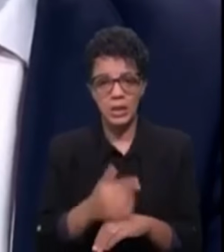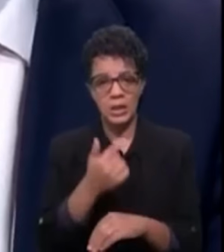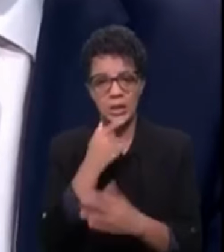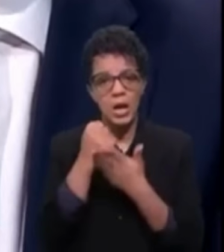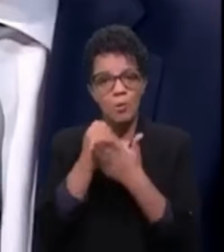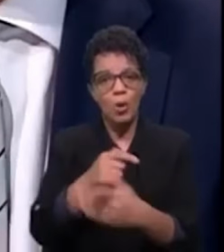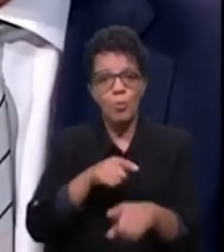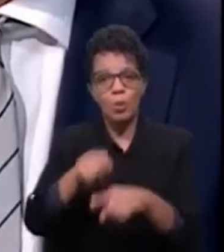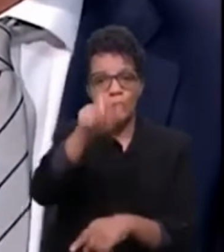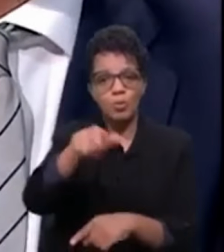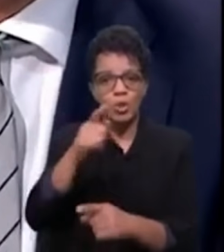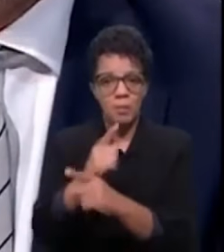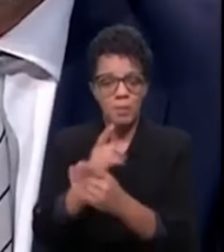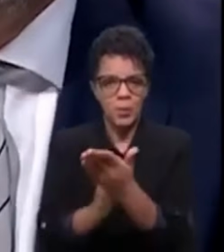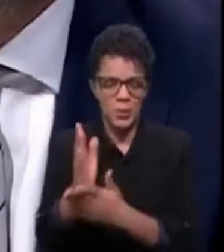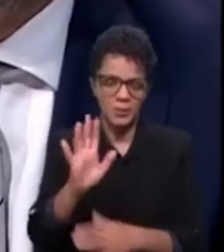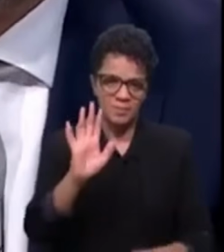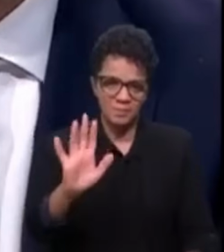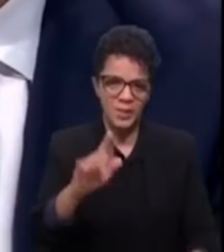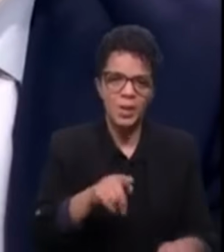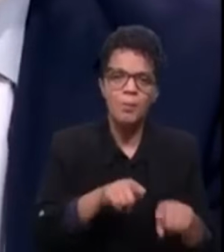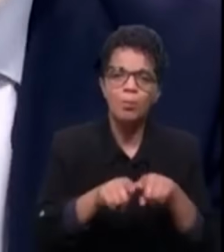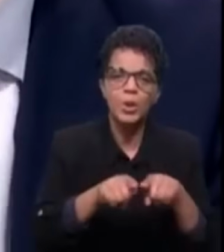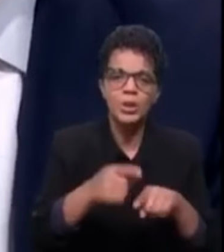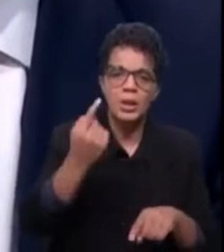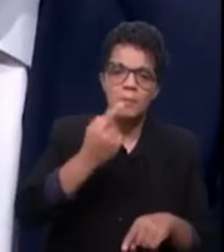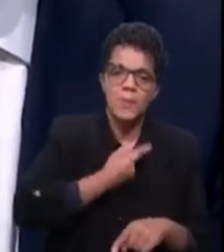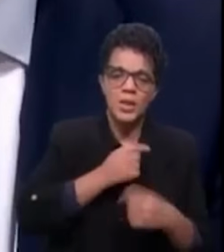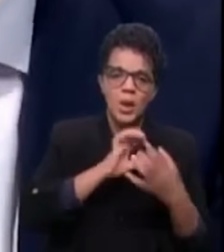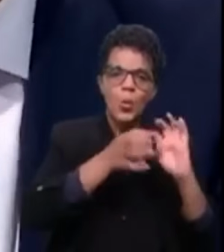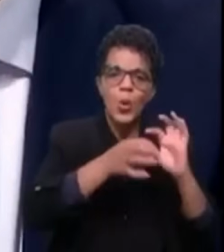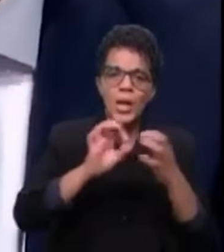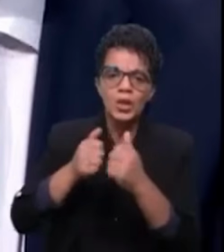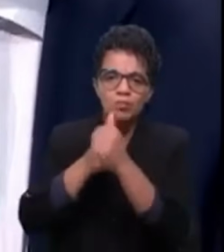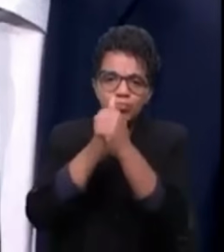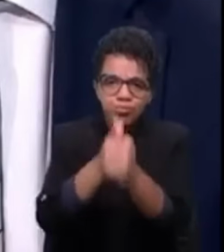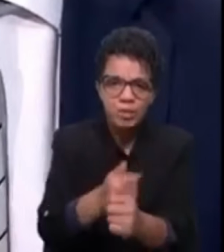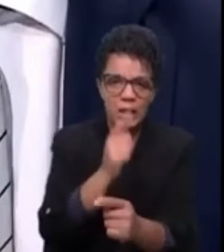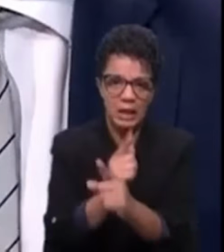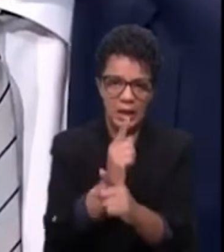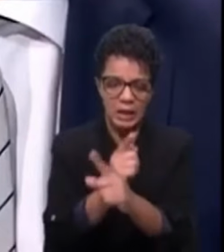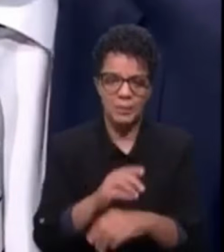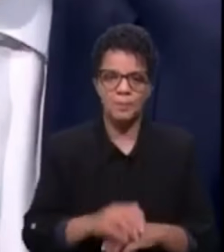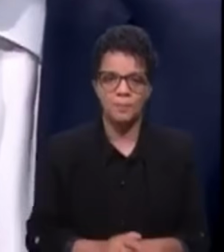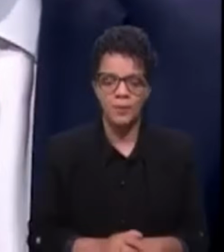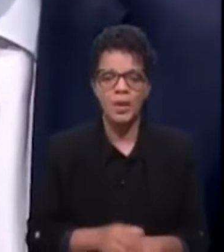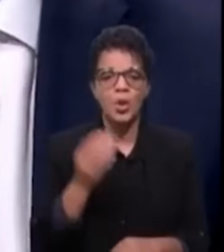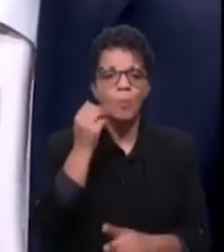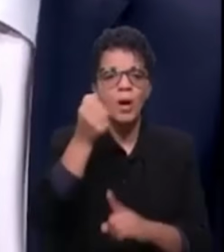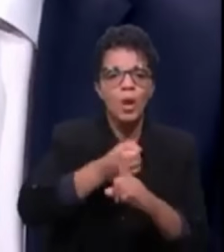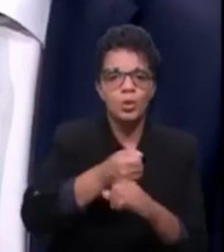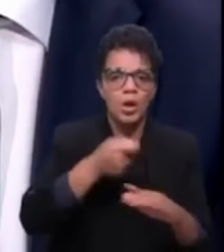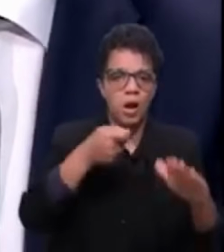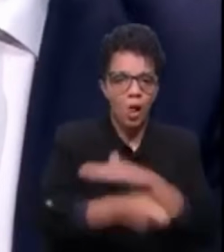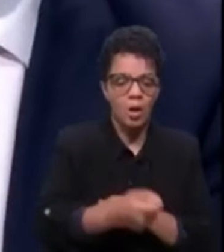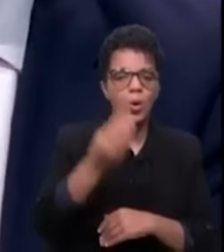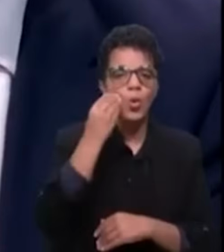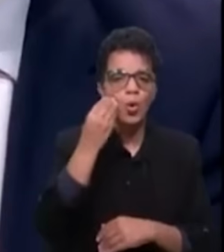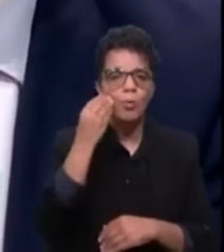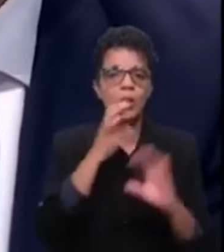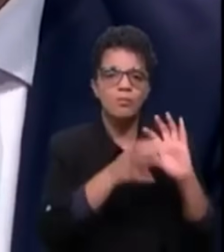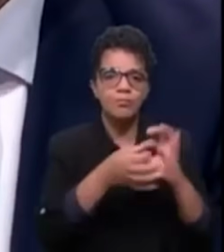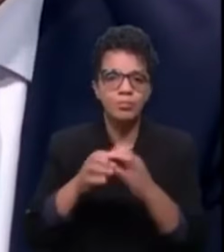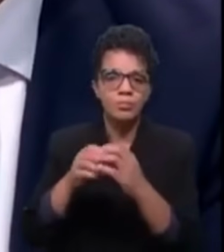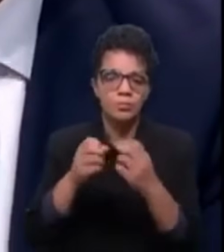político a Estas pessoas out luí Montenegro em política nós temos que ser coerentes em política a luta contra a corrupção faz-se com coerência a luta pela tal